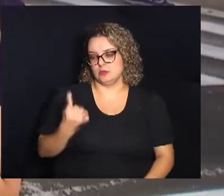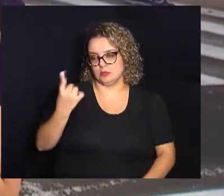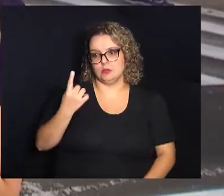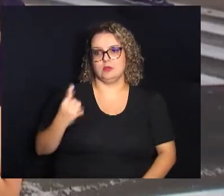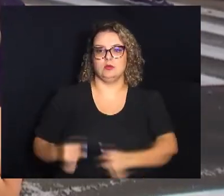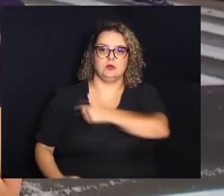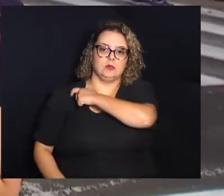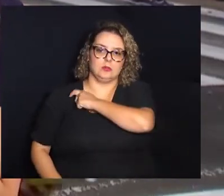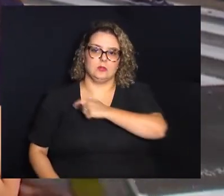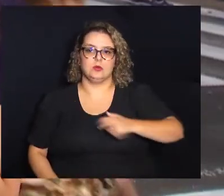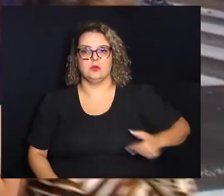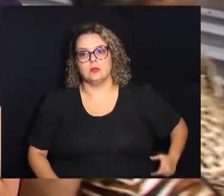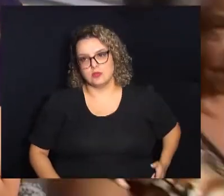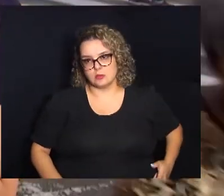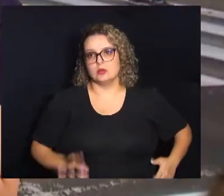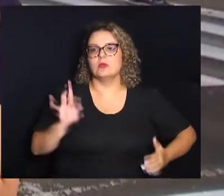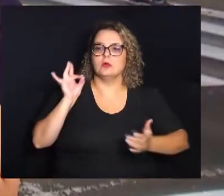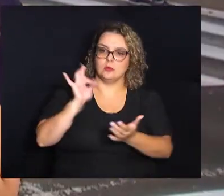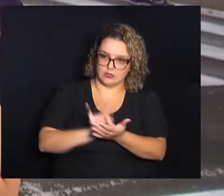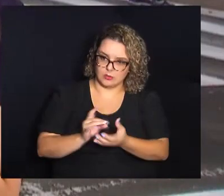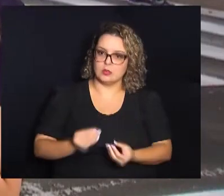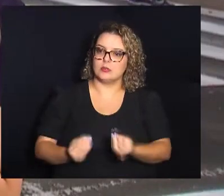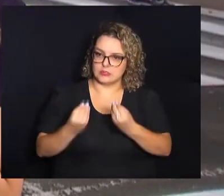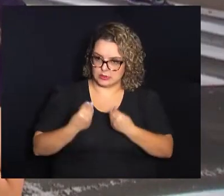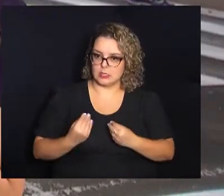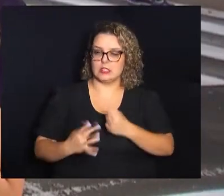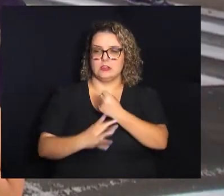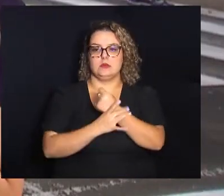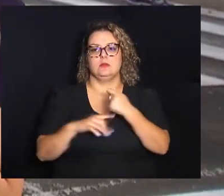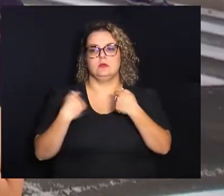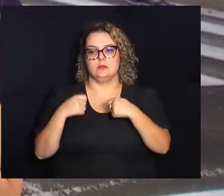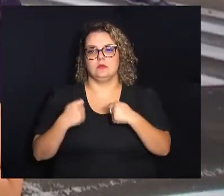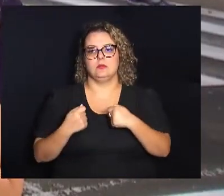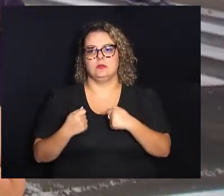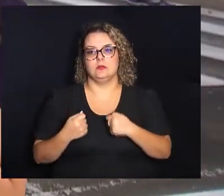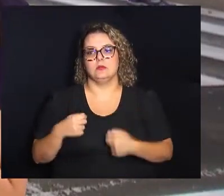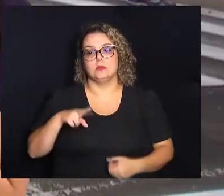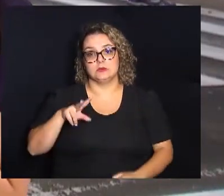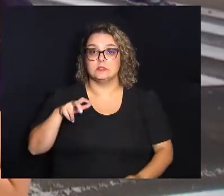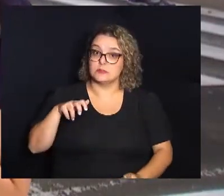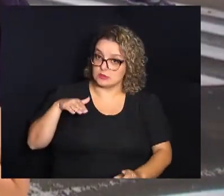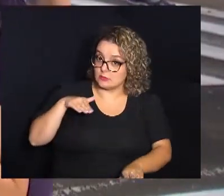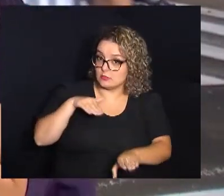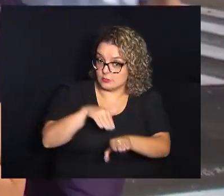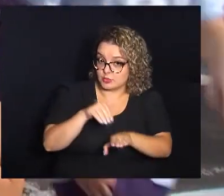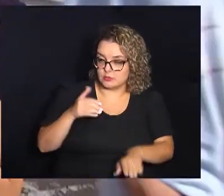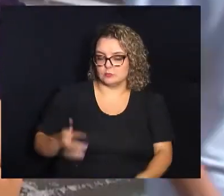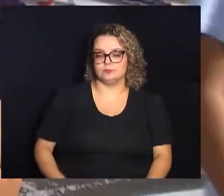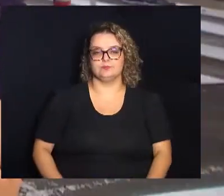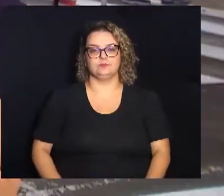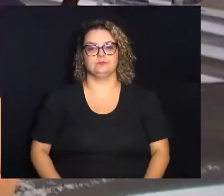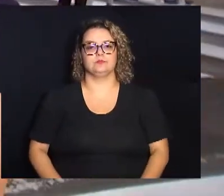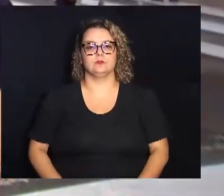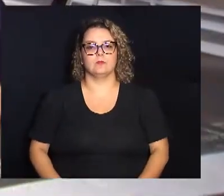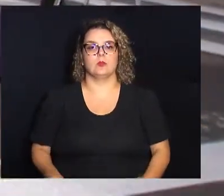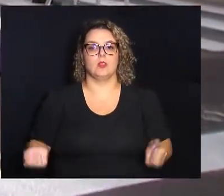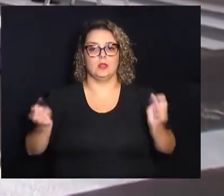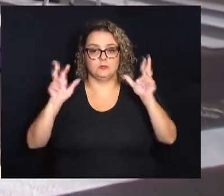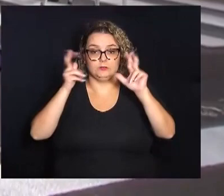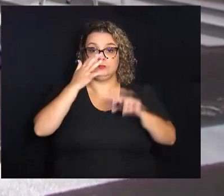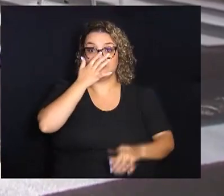cinto de segurança e, de fato, oferecer a segurança que é necessária no caso de uma colisão. Vamos lá, pessoal, vamos se ligar aqui